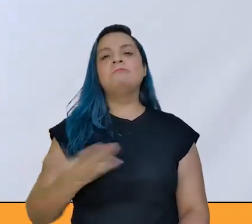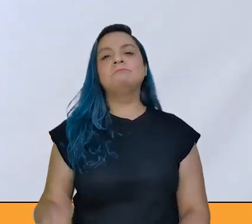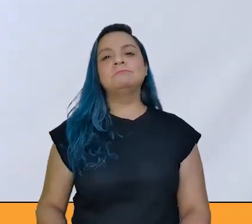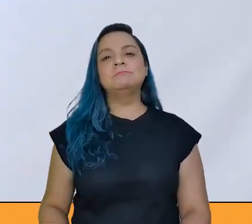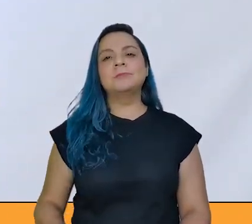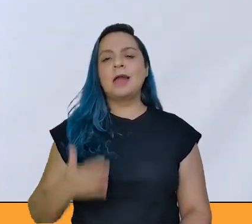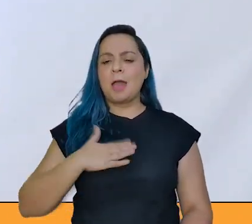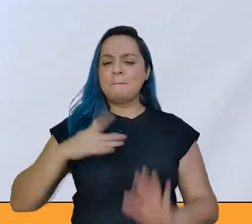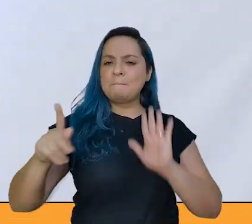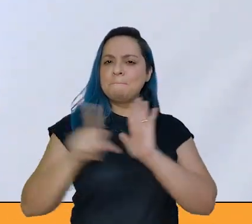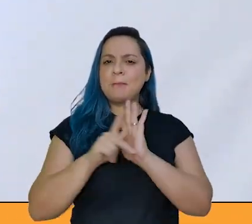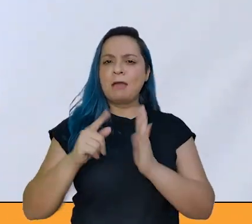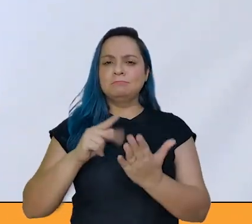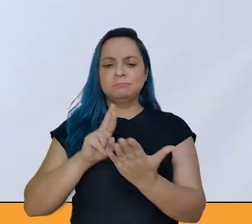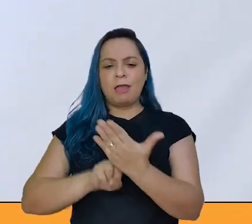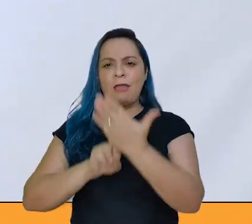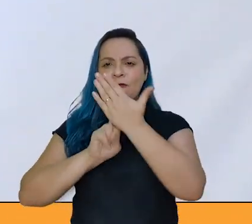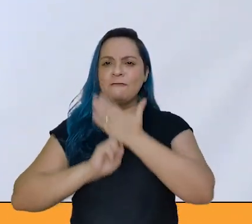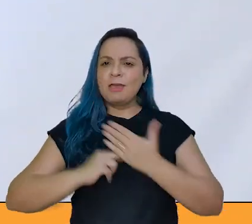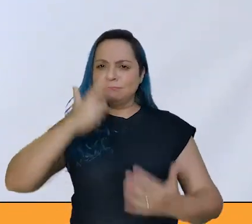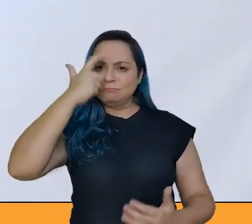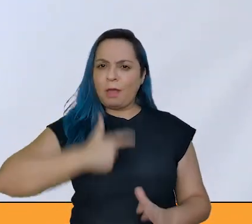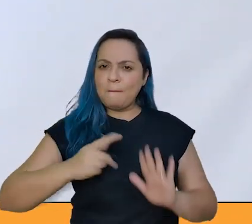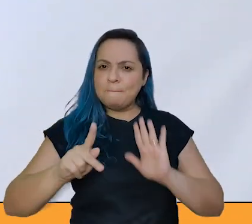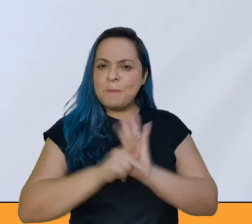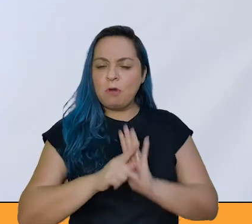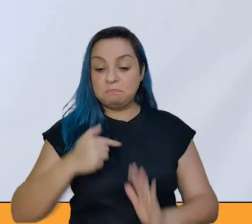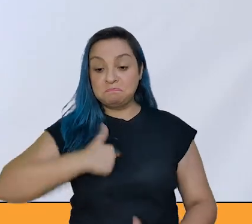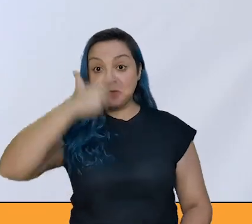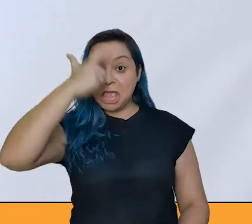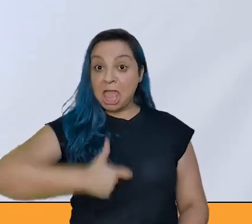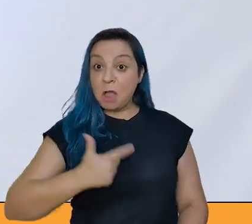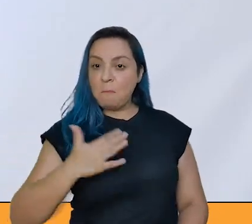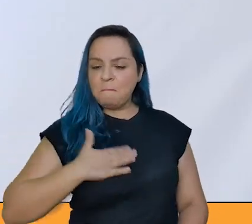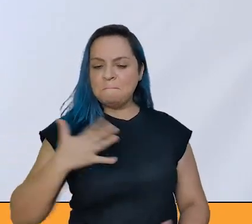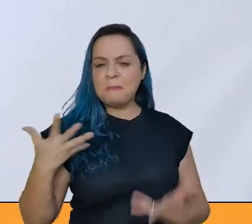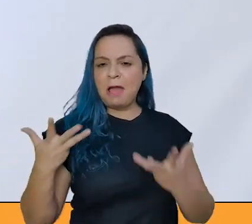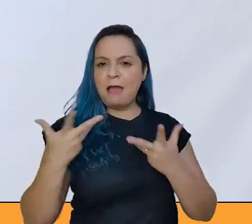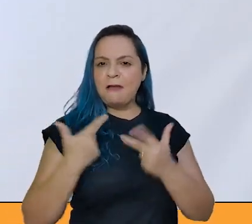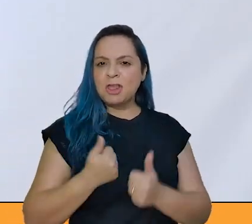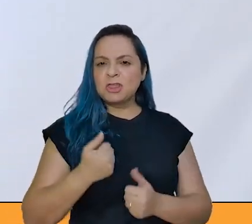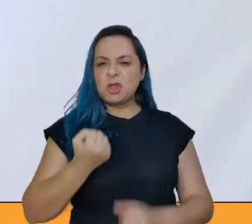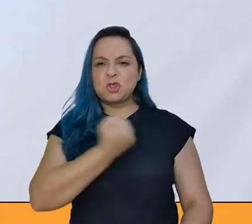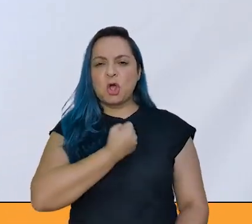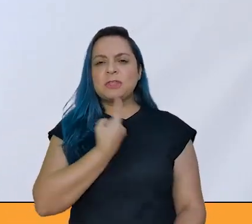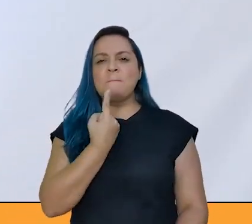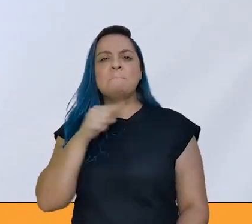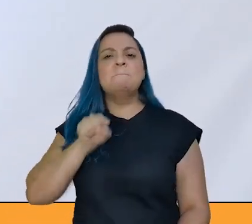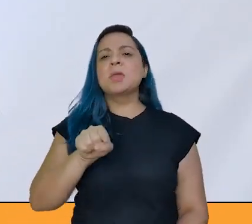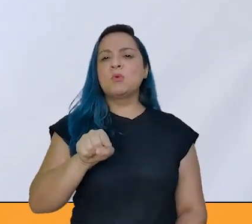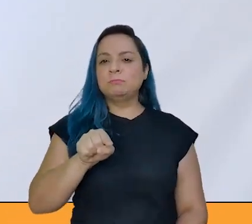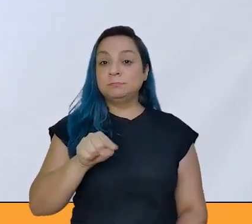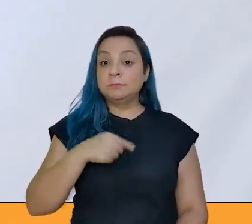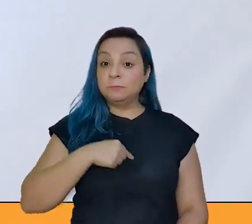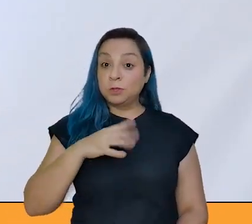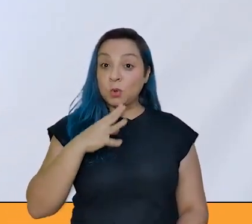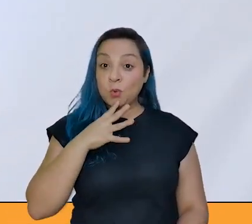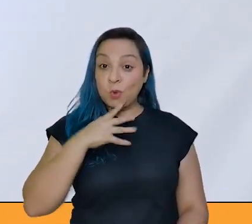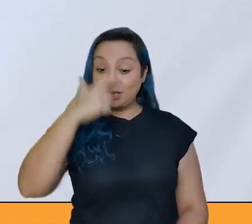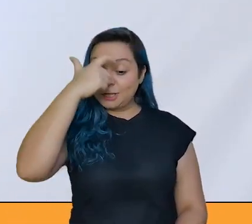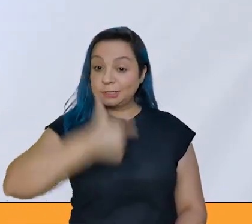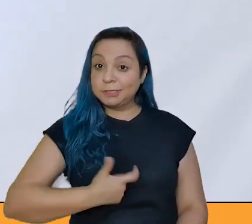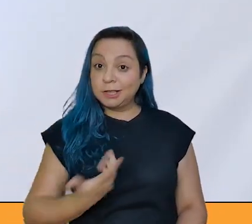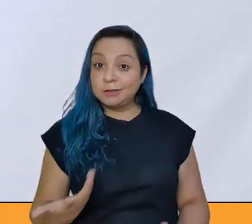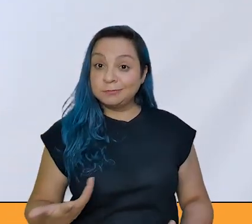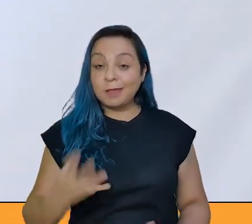Essa é a minha maior referência de todas. Essa mulher é nota 1000, gente. Se vocês tiverem a oportunidade de